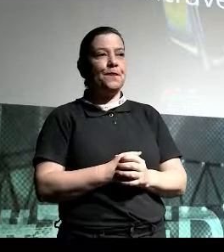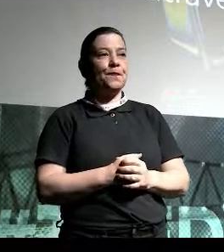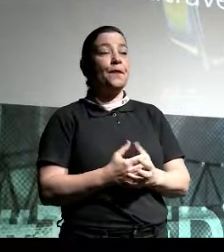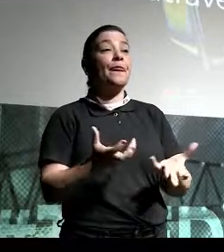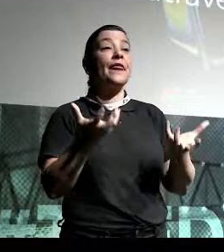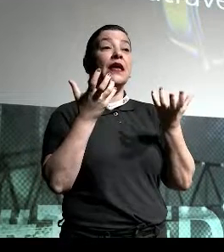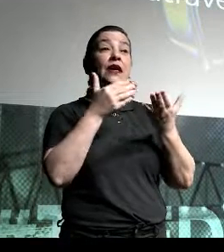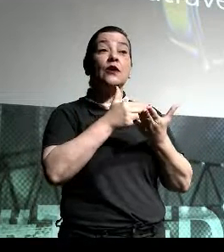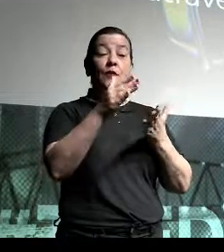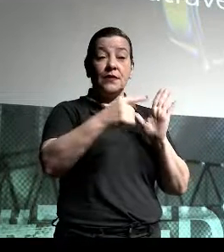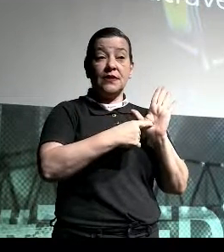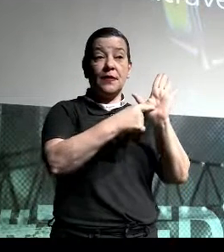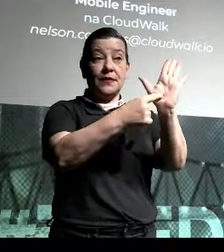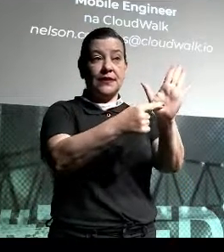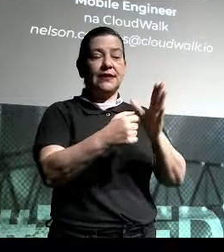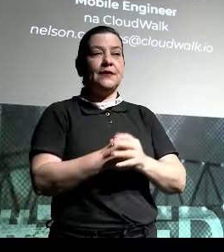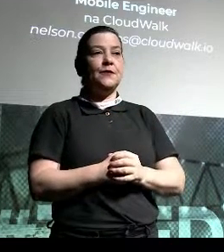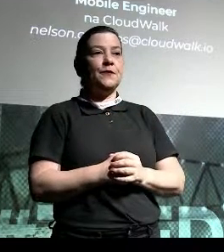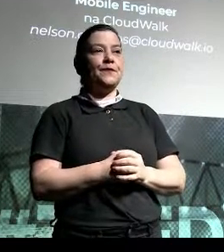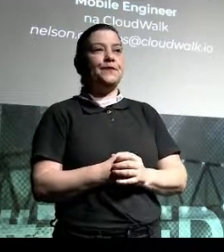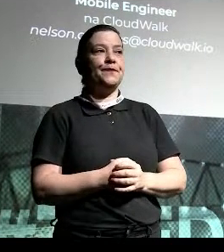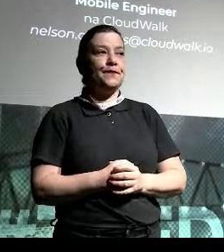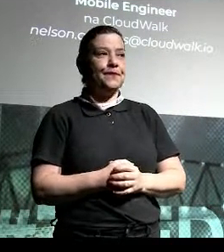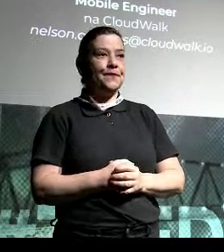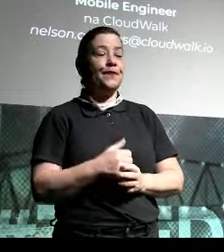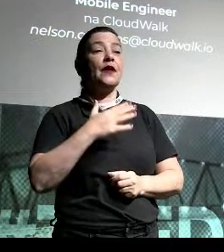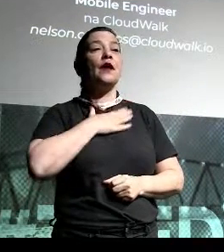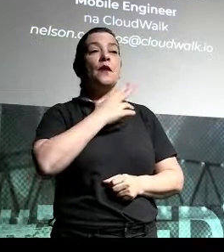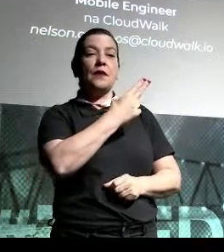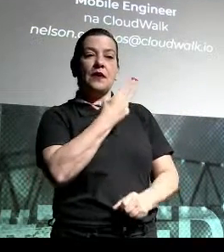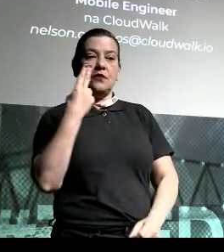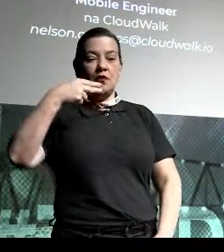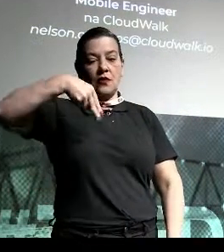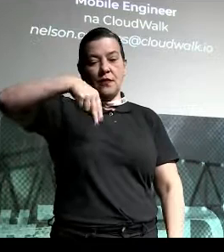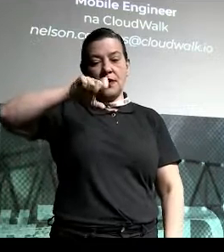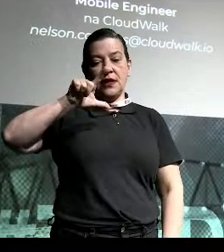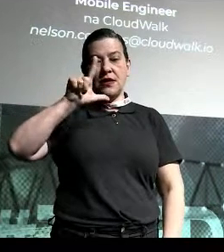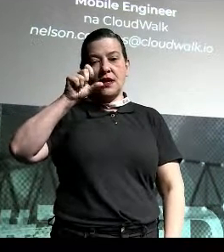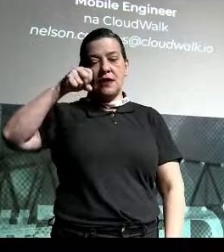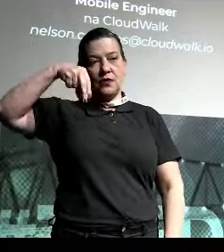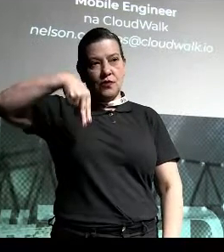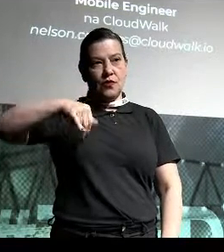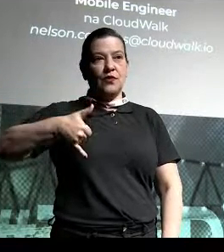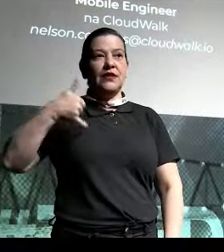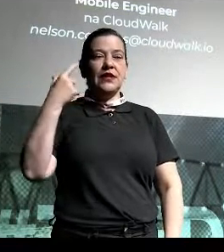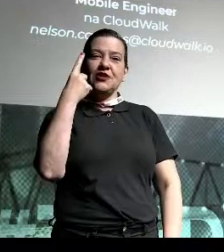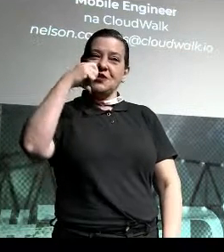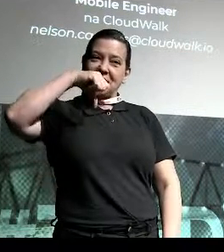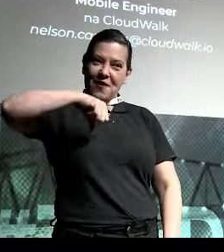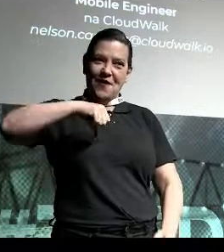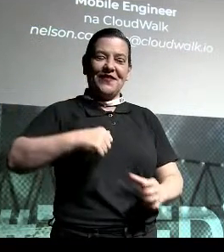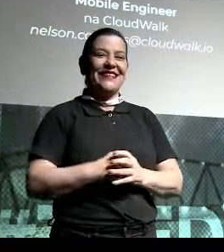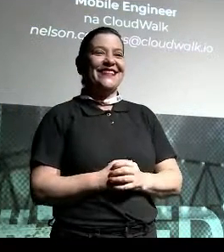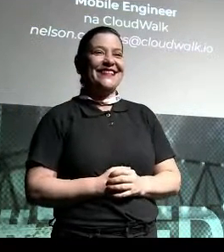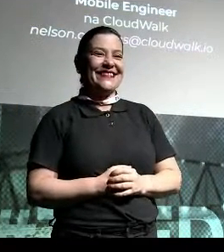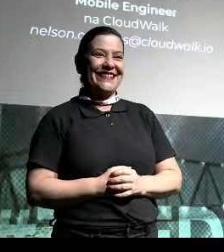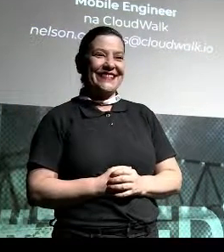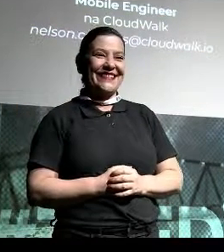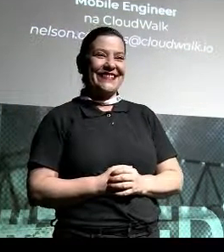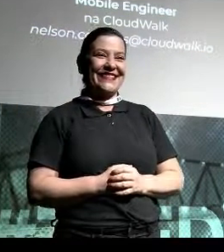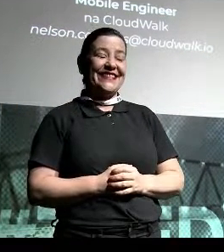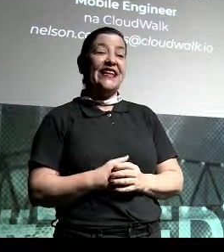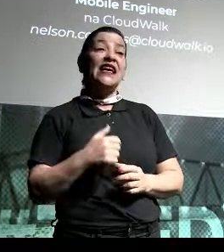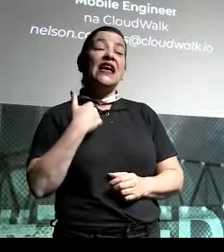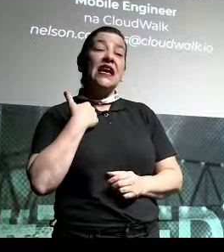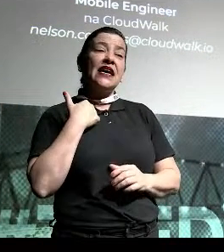quero começar me apresentando. Eu sou o Nelson, eu tenho 19 anos, por incrível que pareça. Eu estou